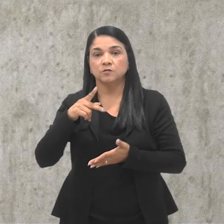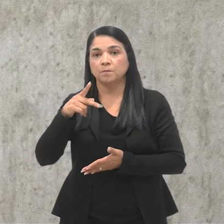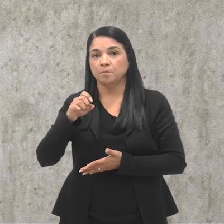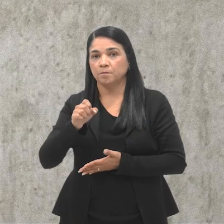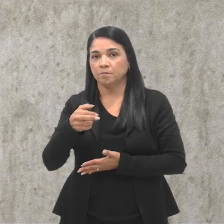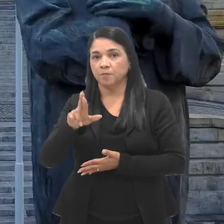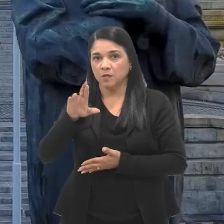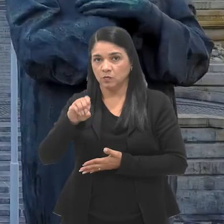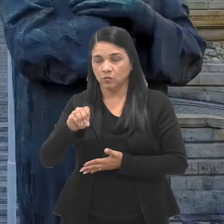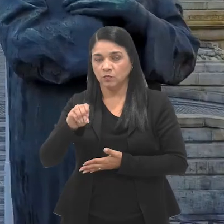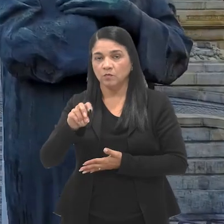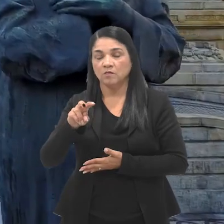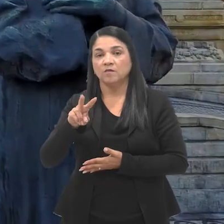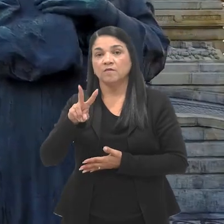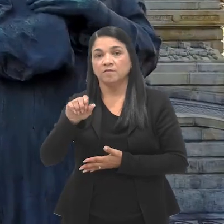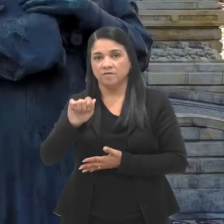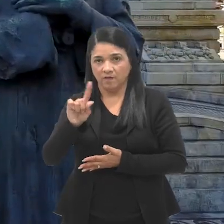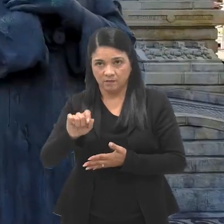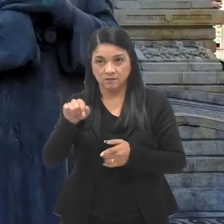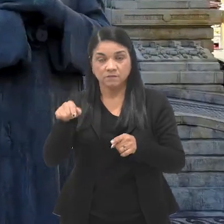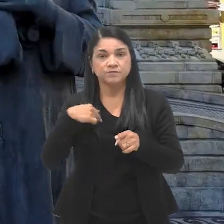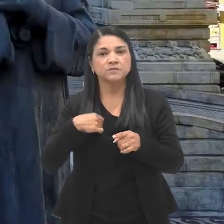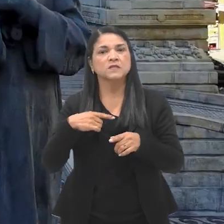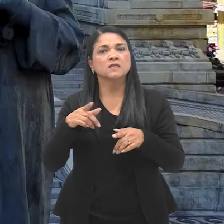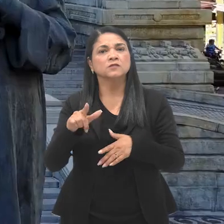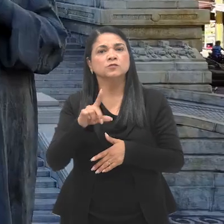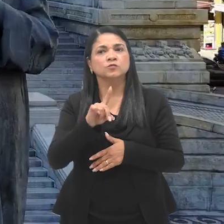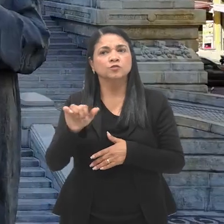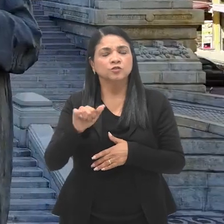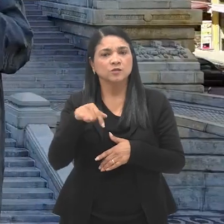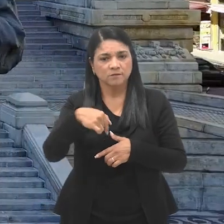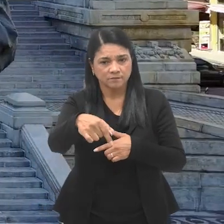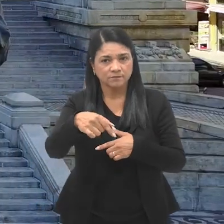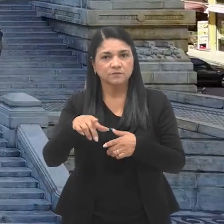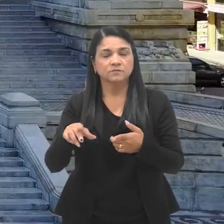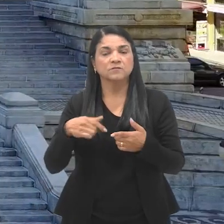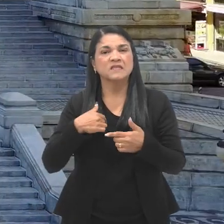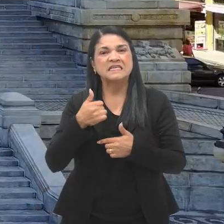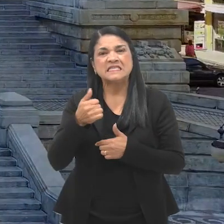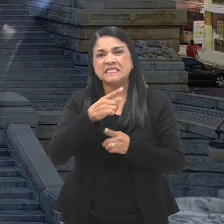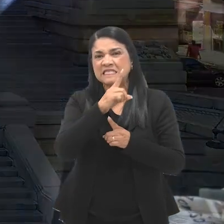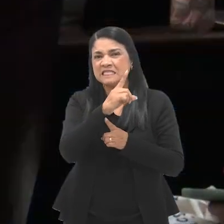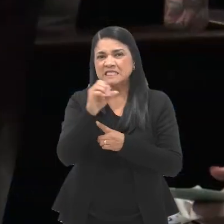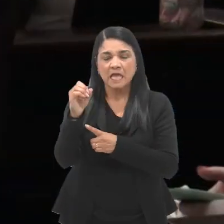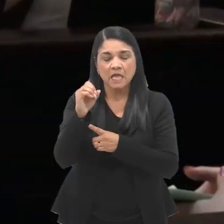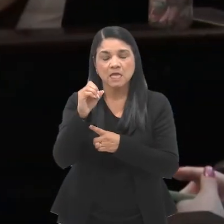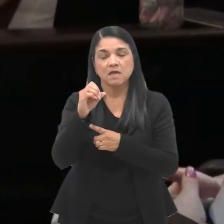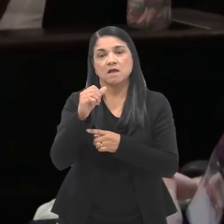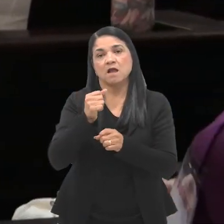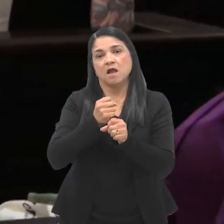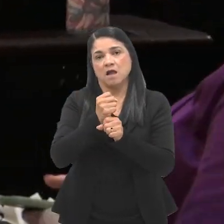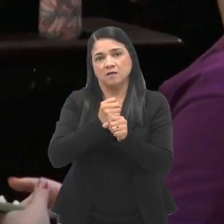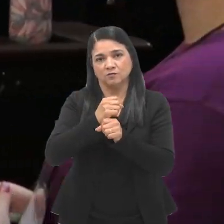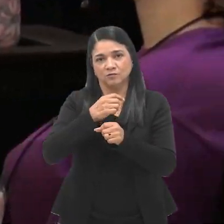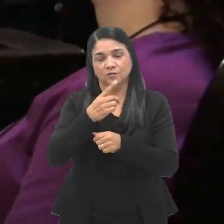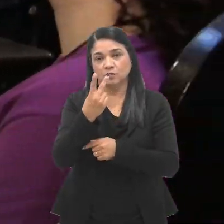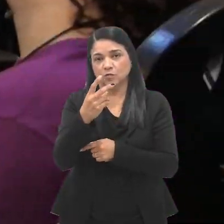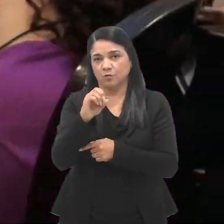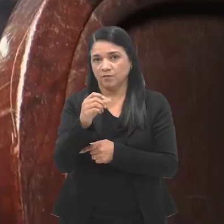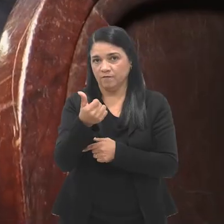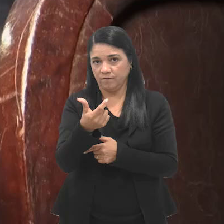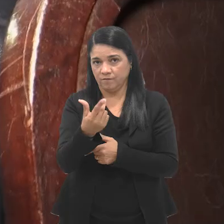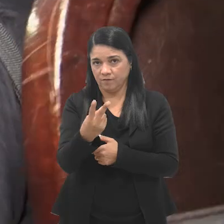de Pero Vaz de Caminha. Em 2026, o Palácio Tiradentes completará 100 anos. Prédio centenário